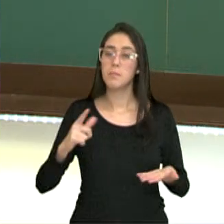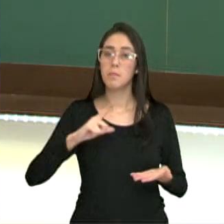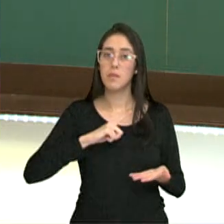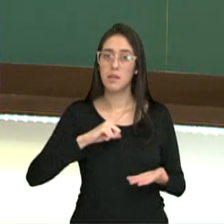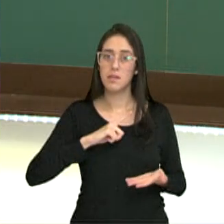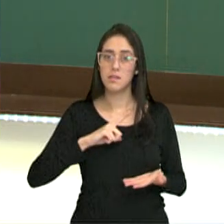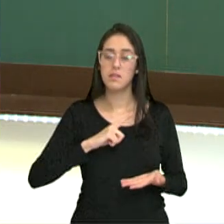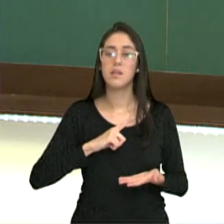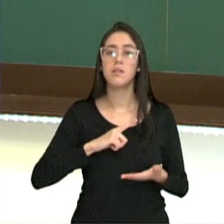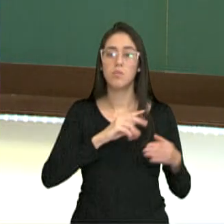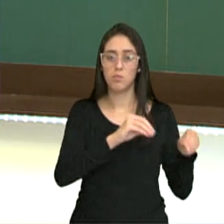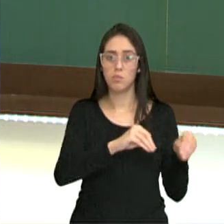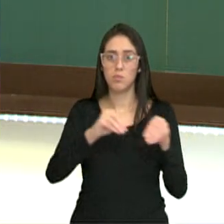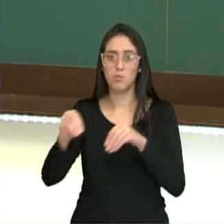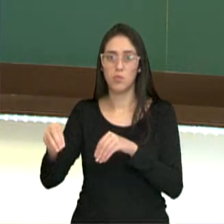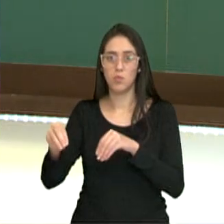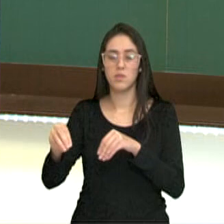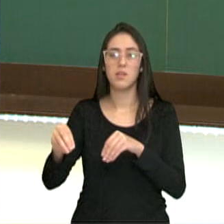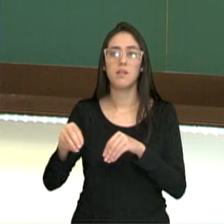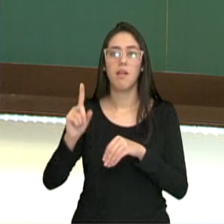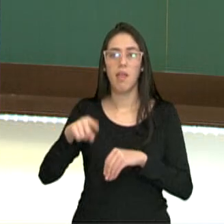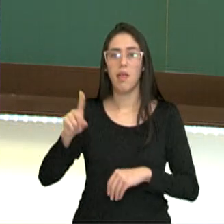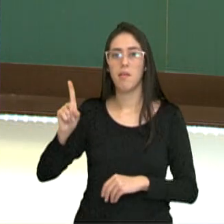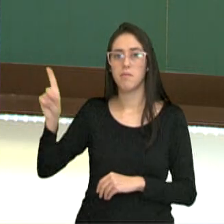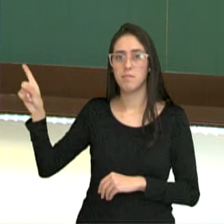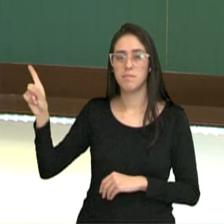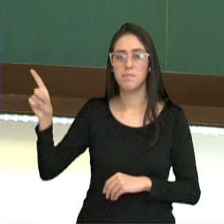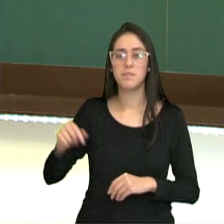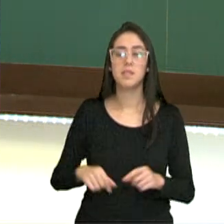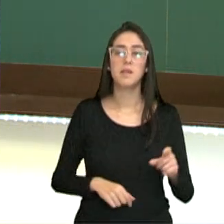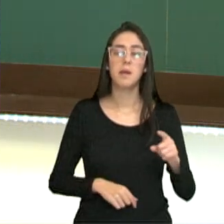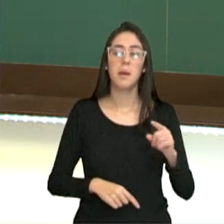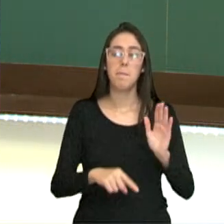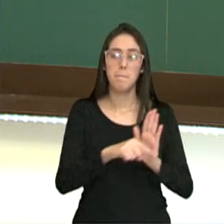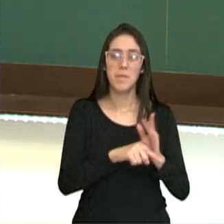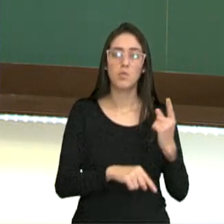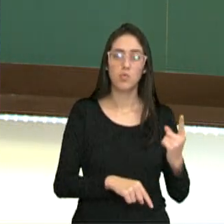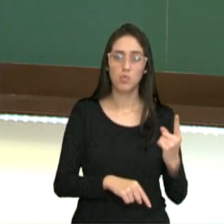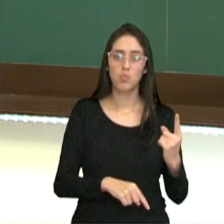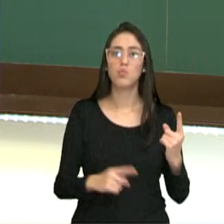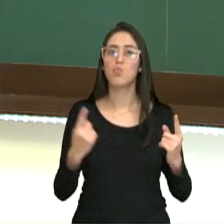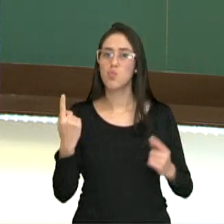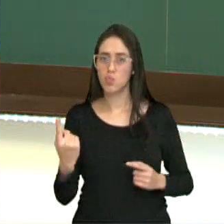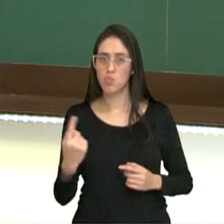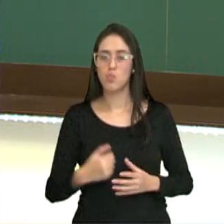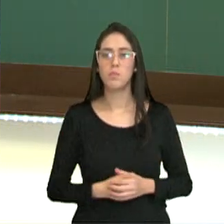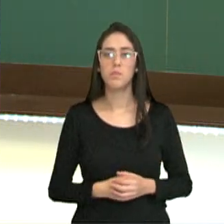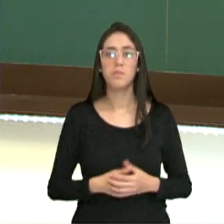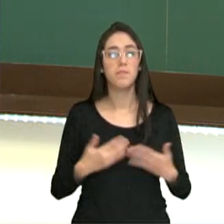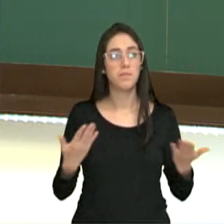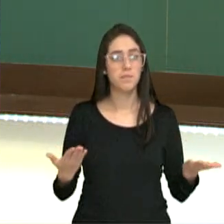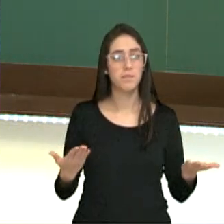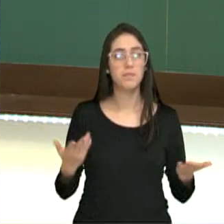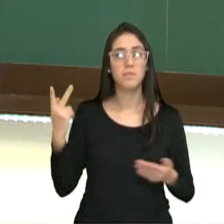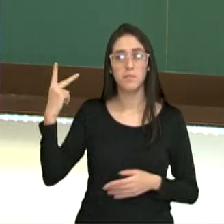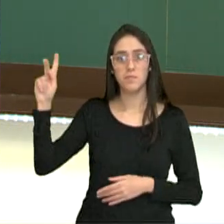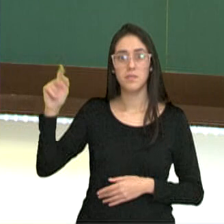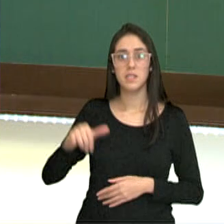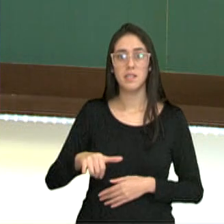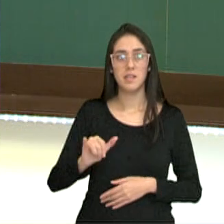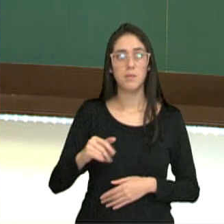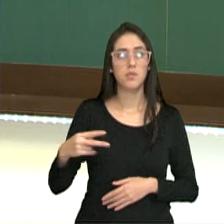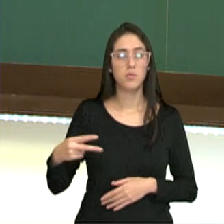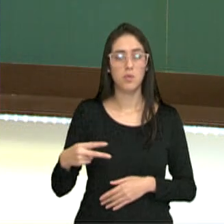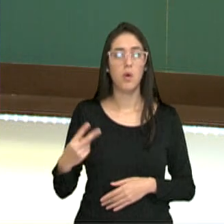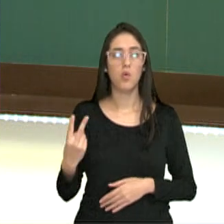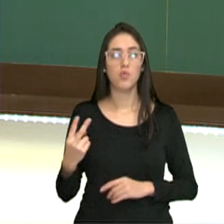esse deslocamento que é entre menos 1 e 1, logo, a função y igual a